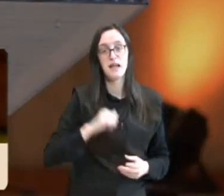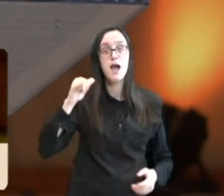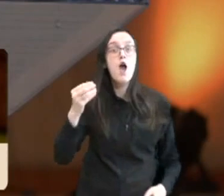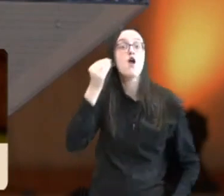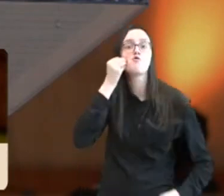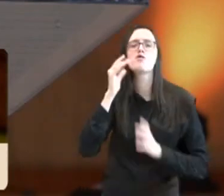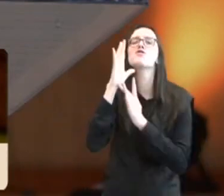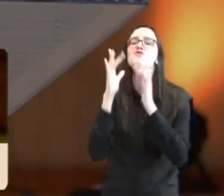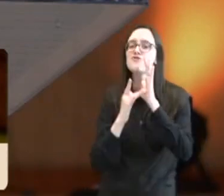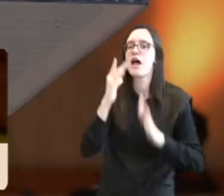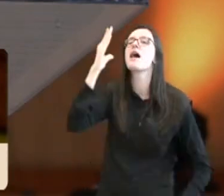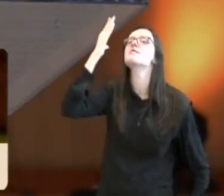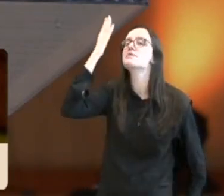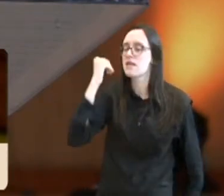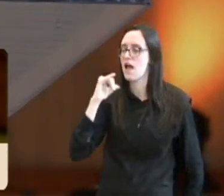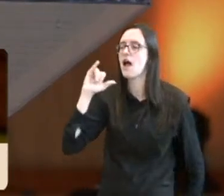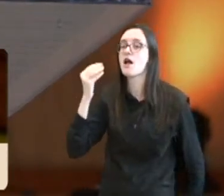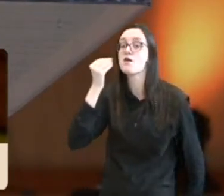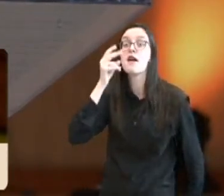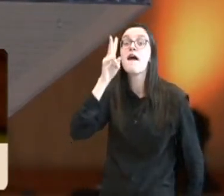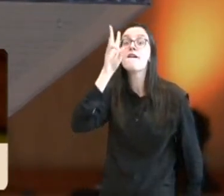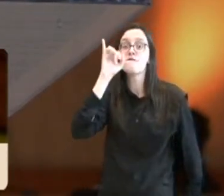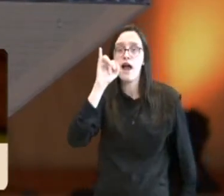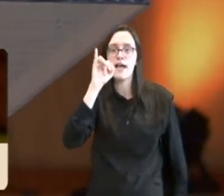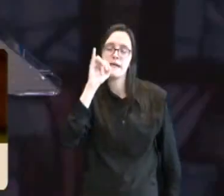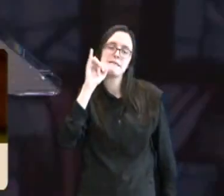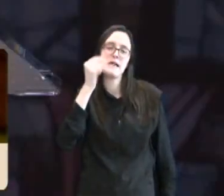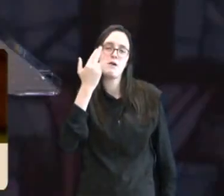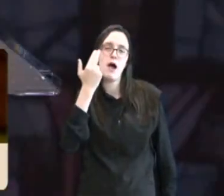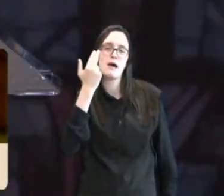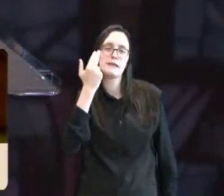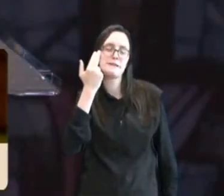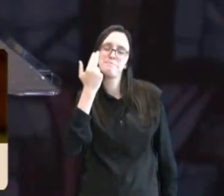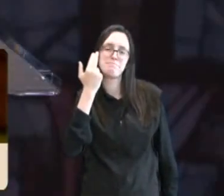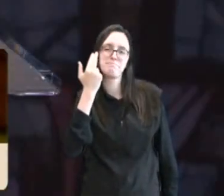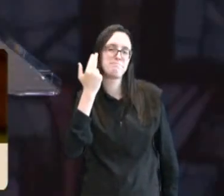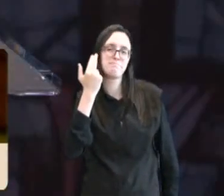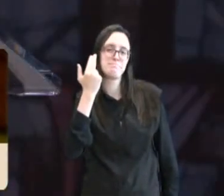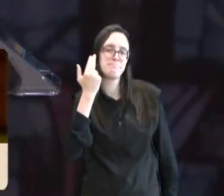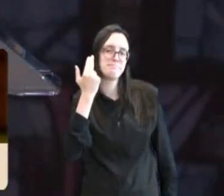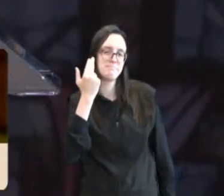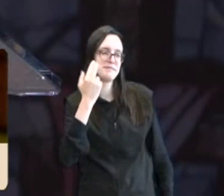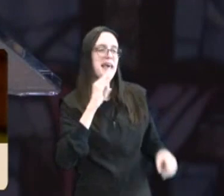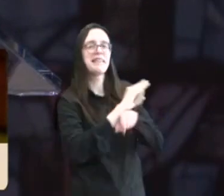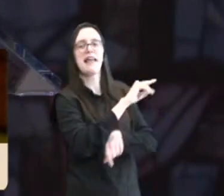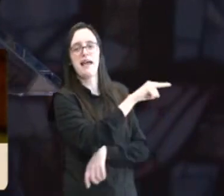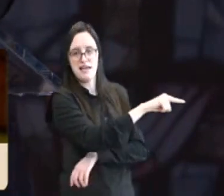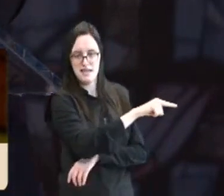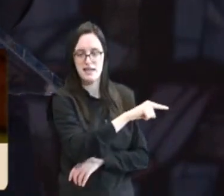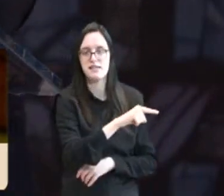Jesus sabia que Judas ia traí-lo. E Jesus ainda dá o primeiro bocado de pão para